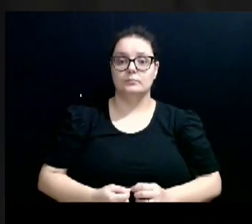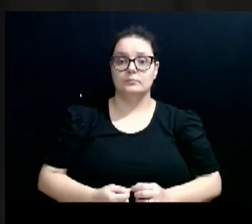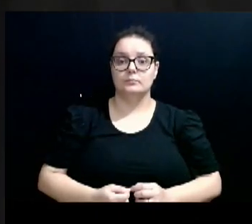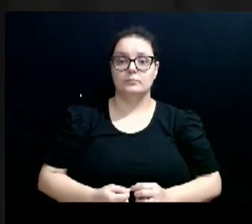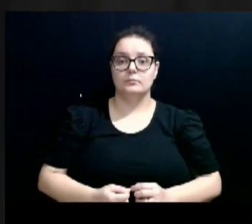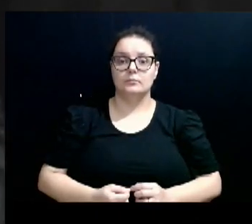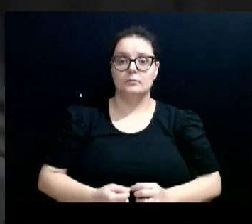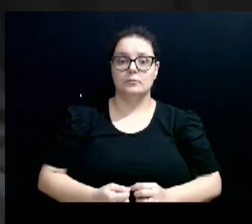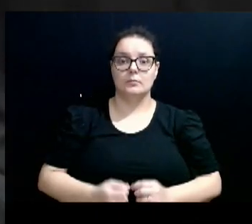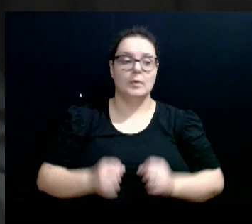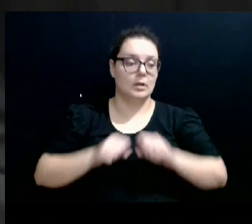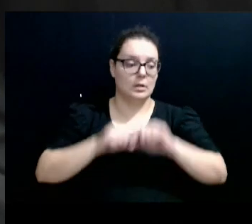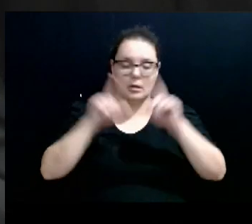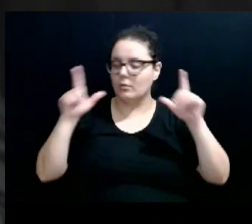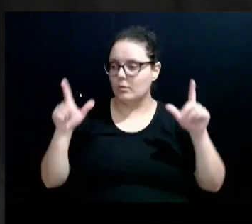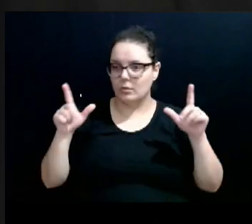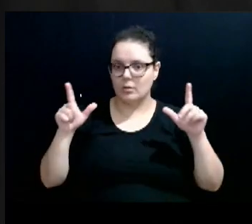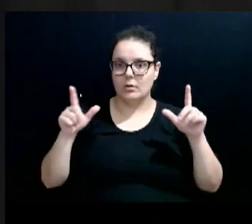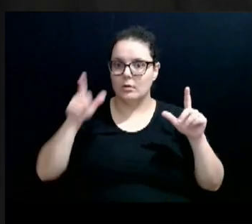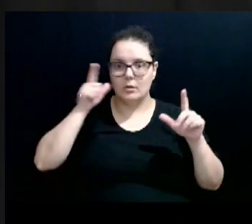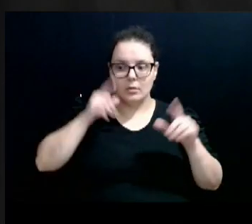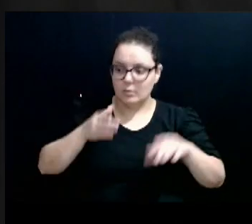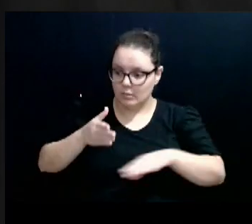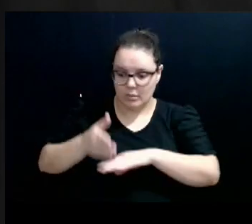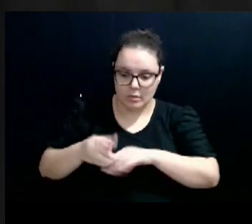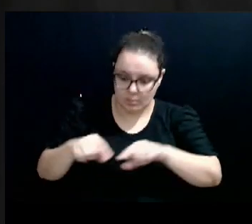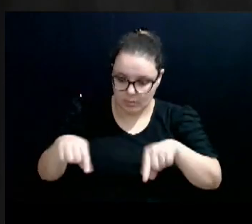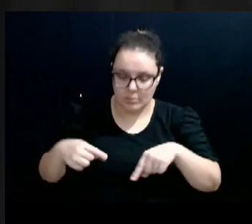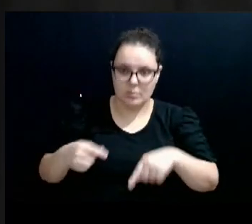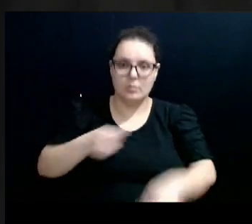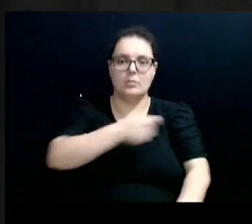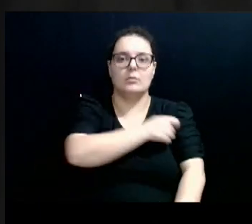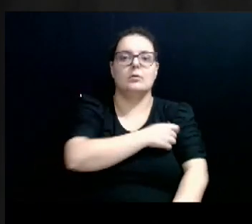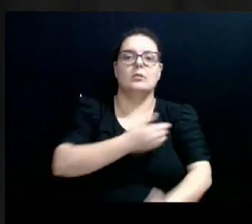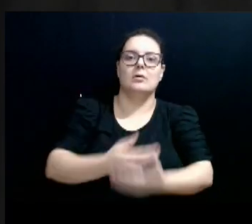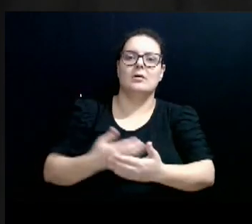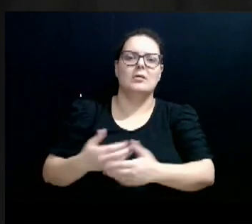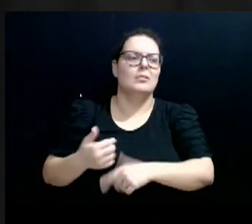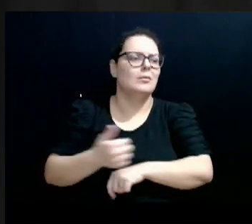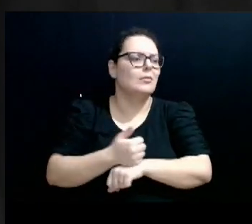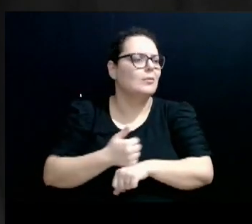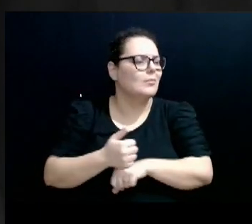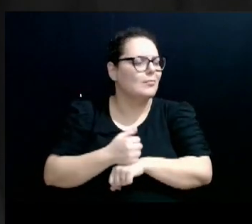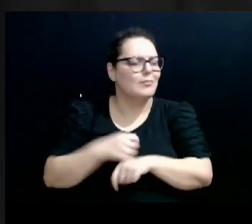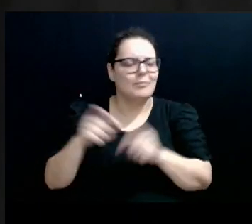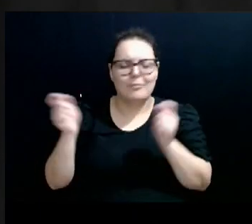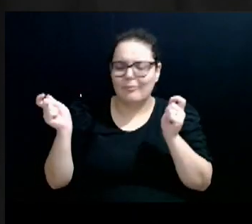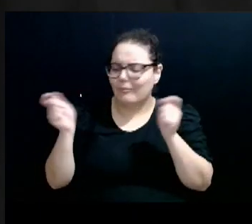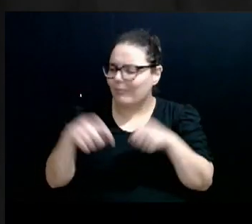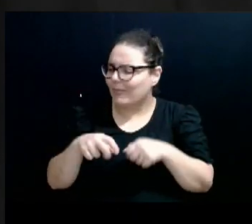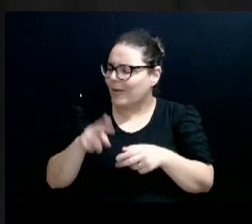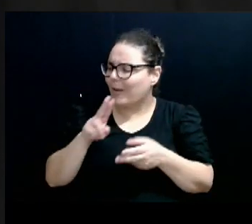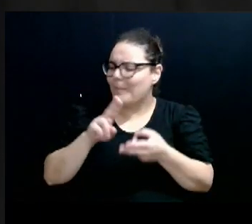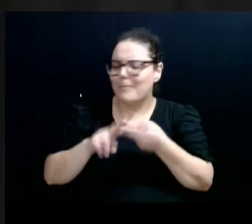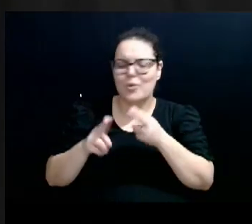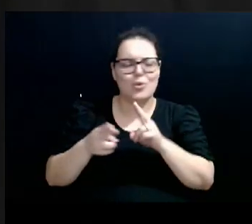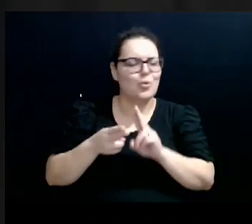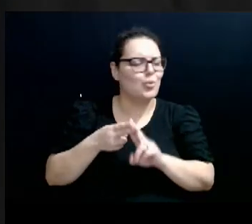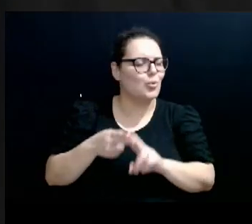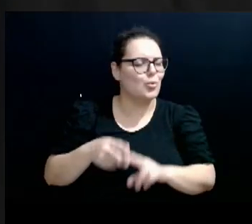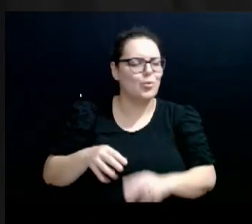aula. Ela simplesmente não conseguia entrar. Mas um profissional competentíssimo, uma pessoa culta, uma pessoa